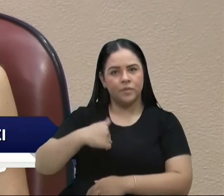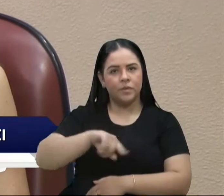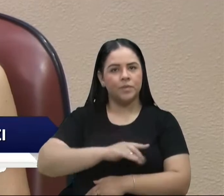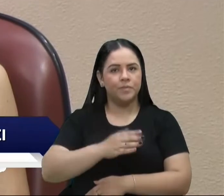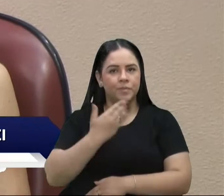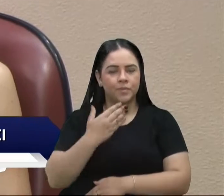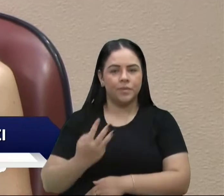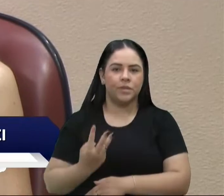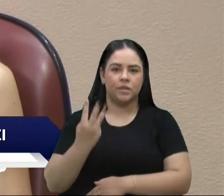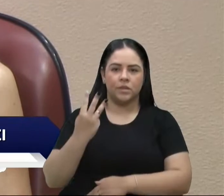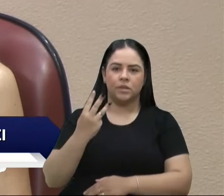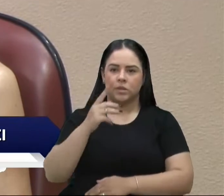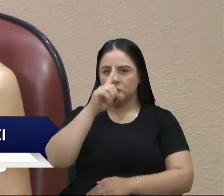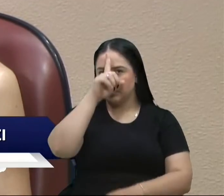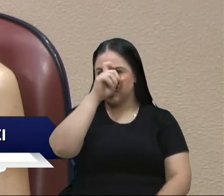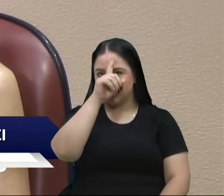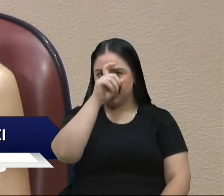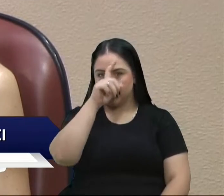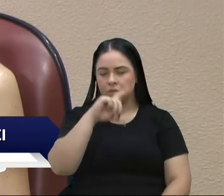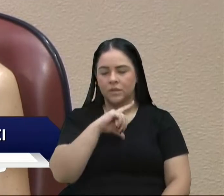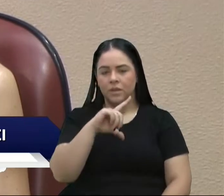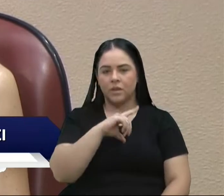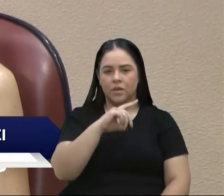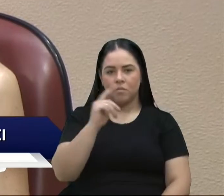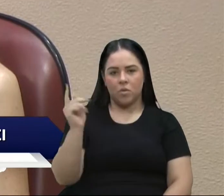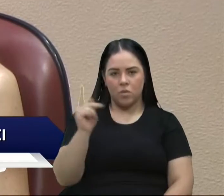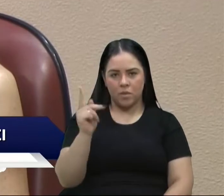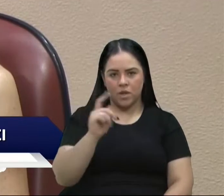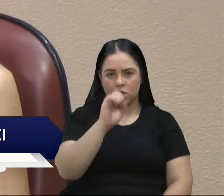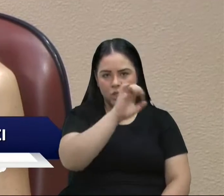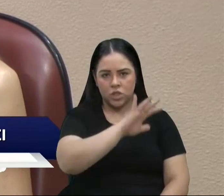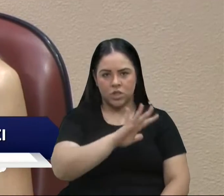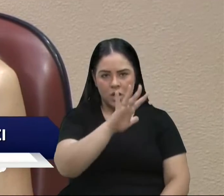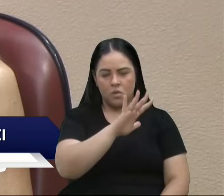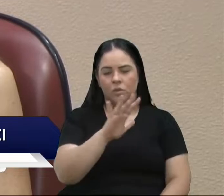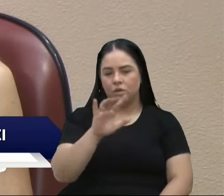3 hospitais que prestam serviço, Pompeia, Geral e Virvi,